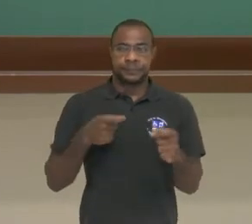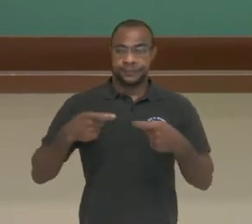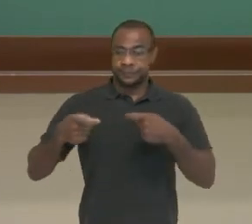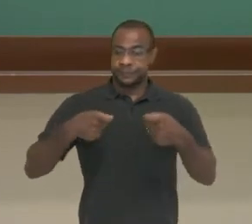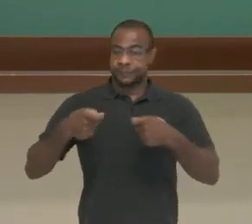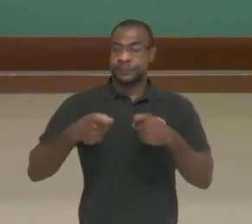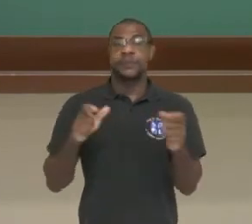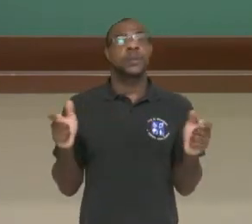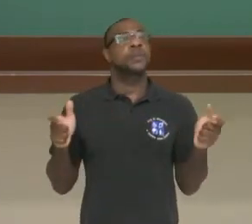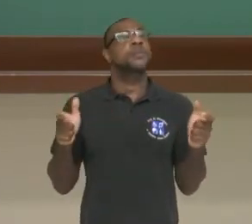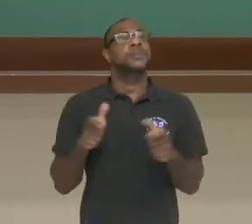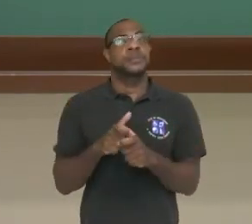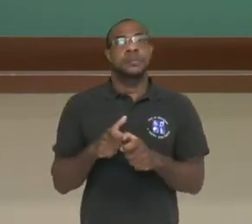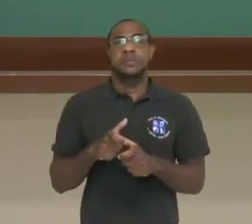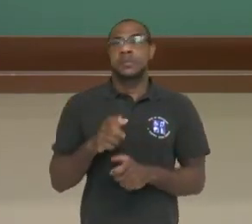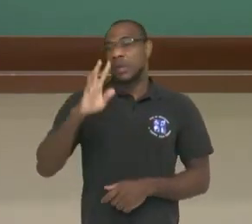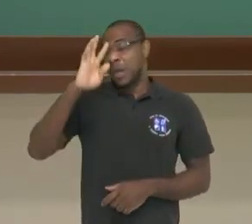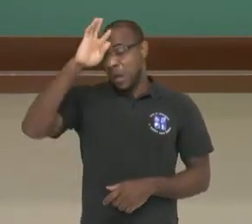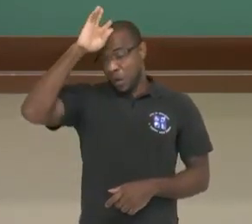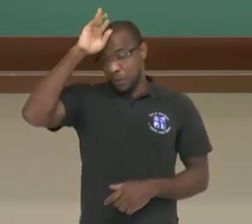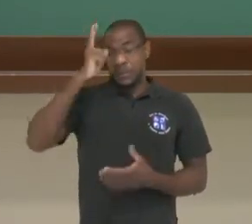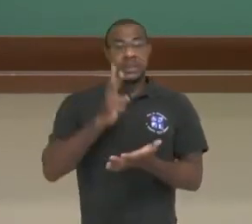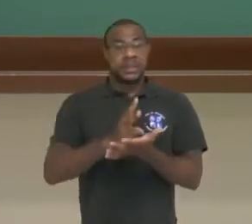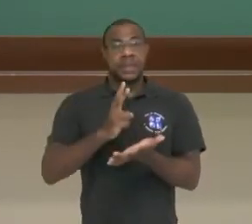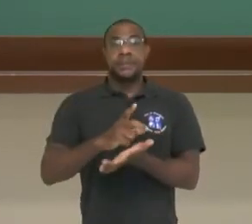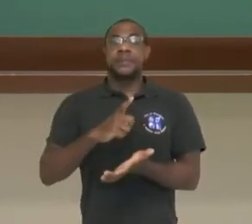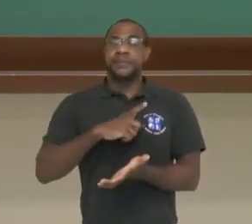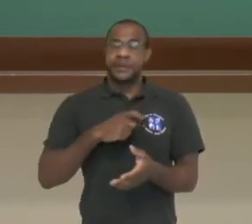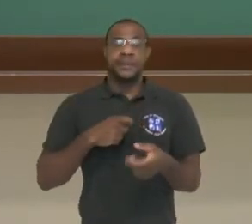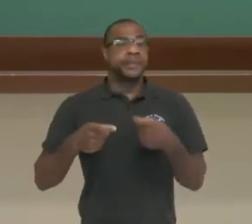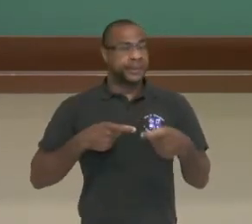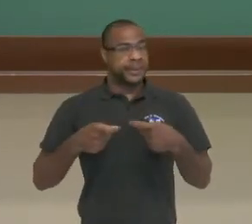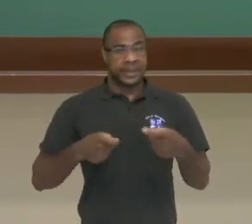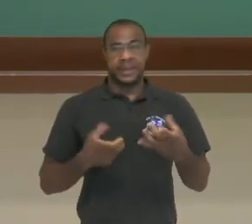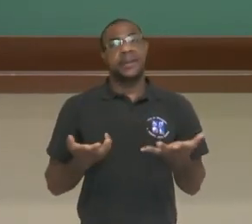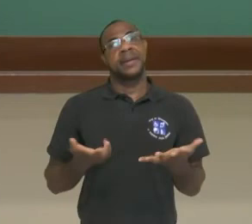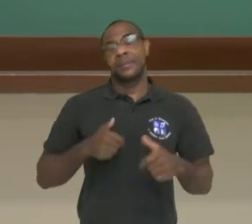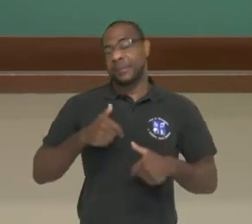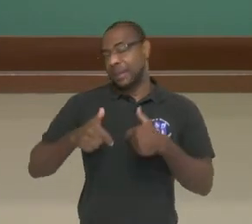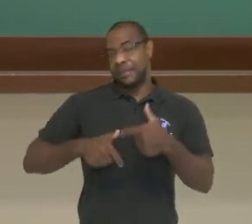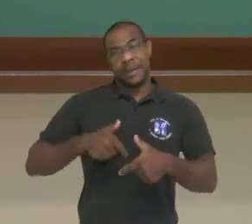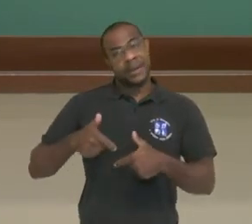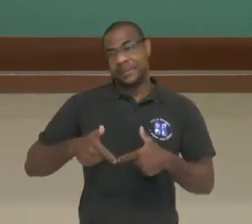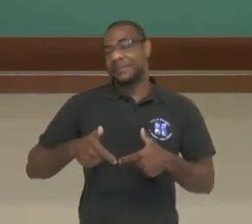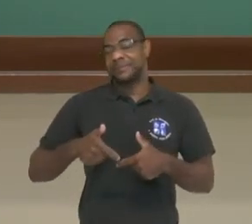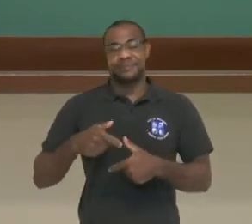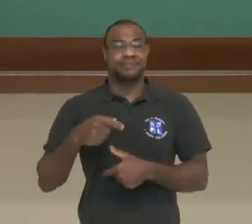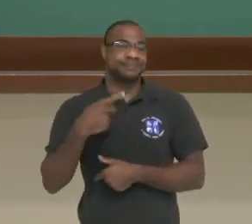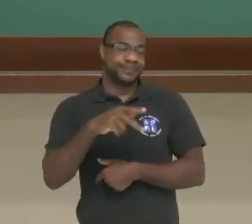que lembrar que Roma vivia de guerras, a principal atividade que mantinha